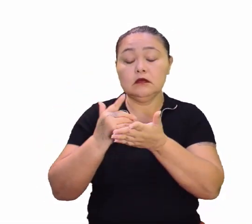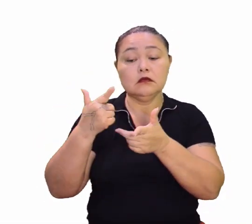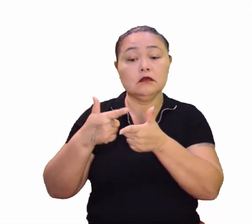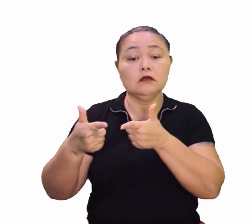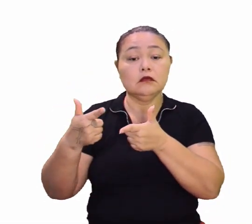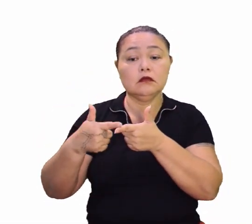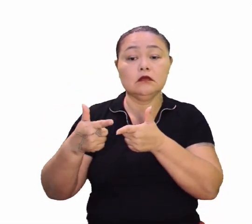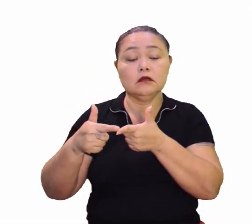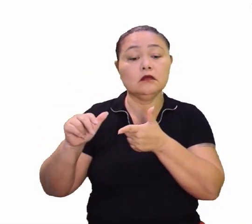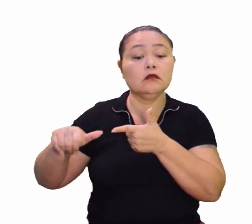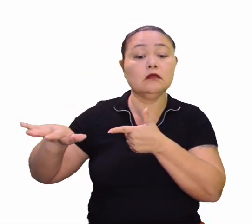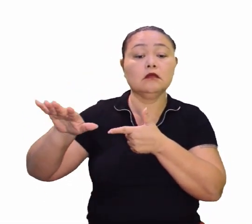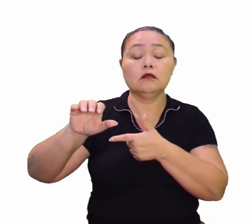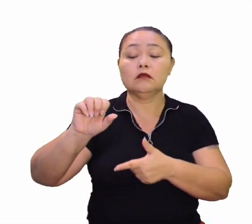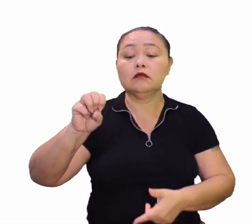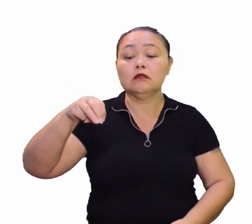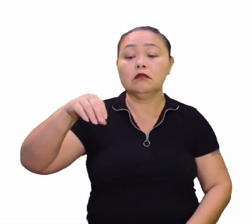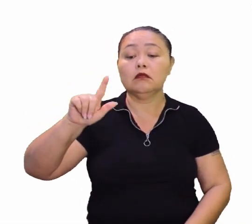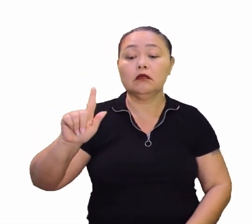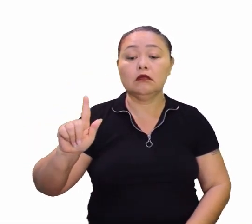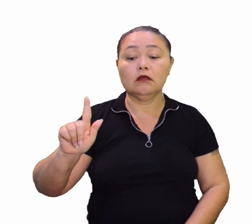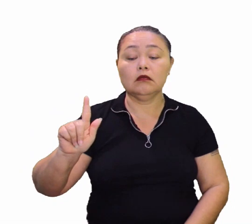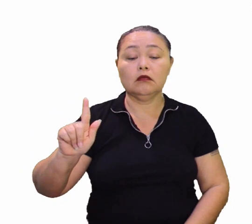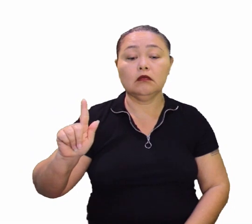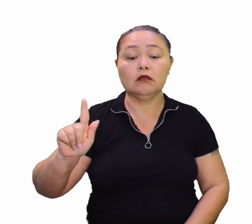problema nenhum. Esse aqui é o smog.